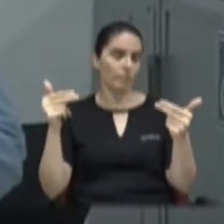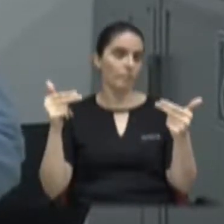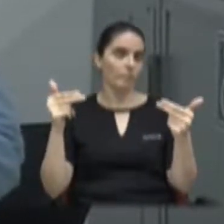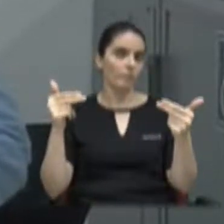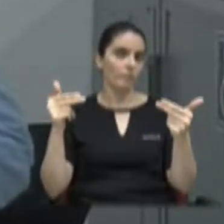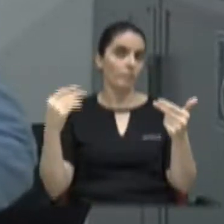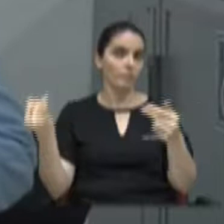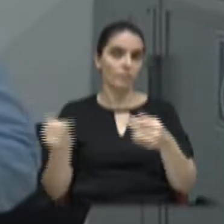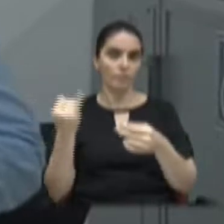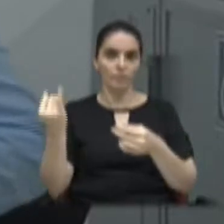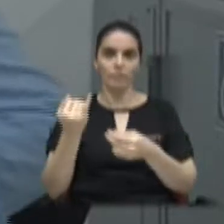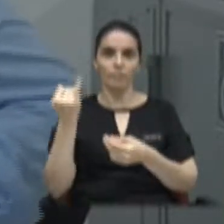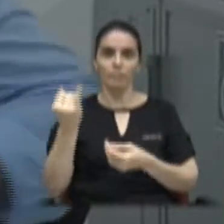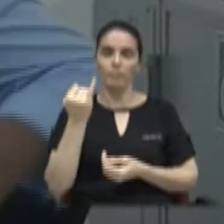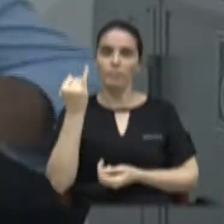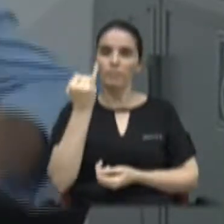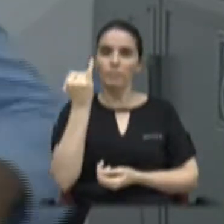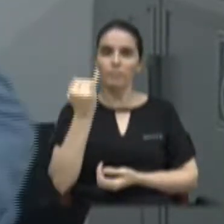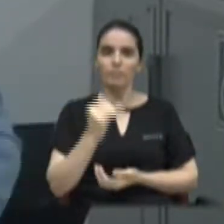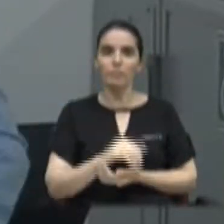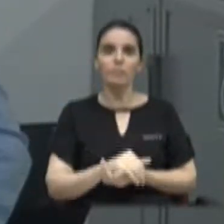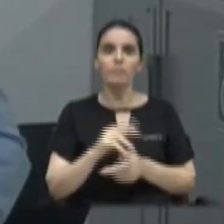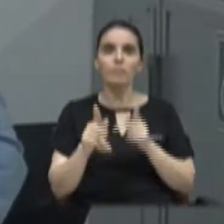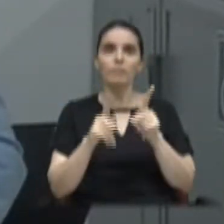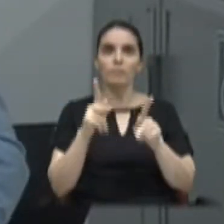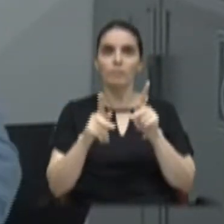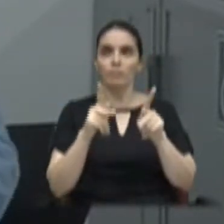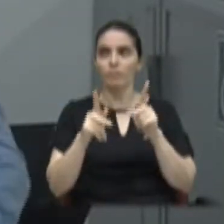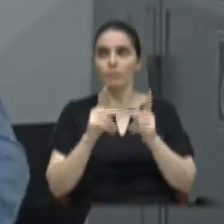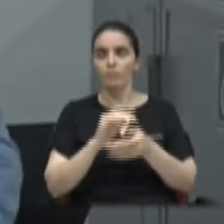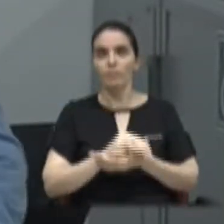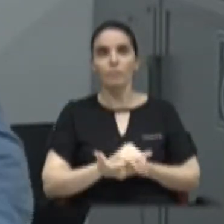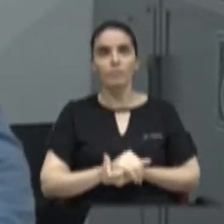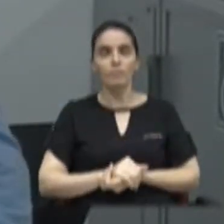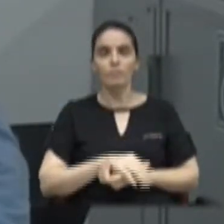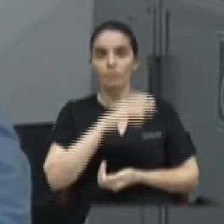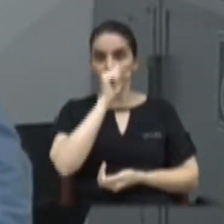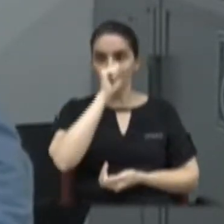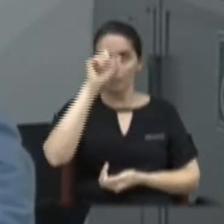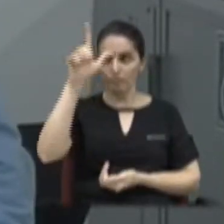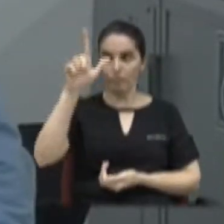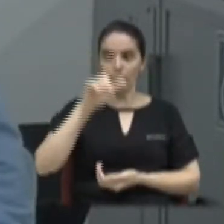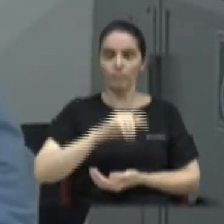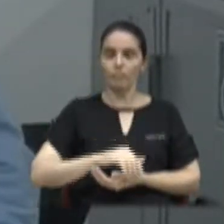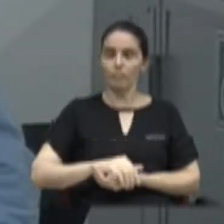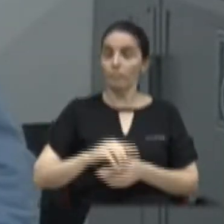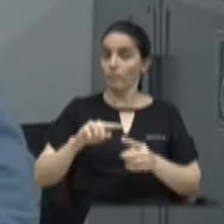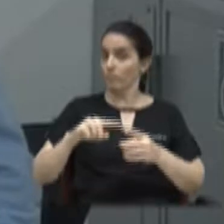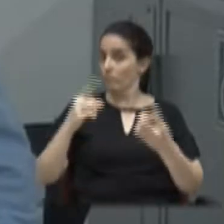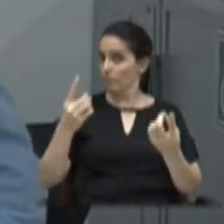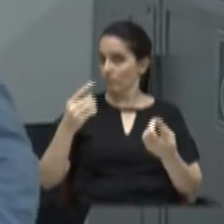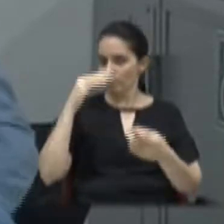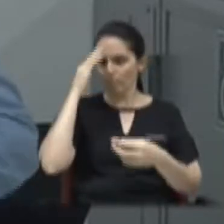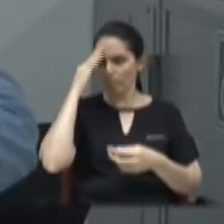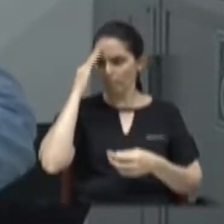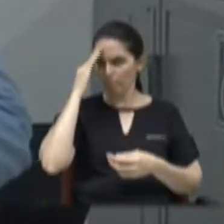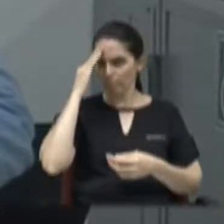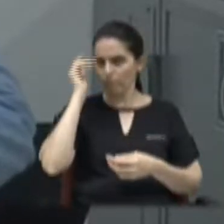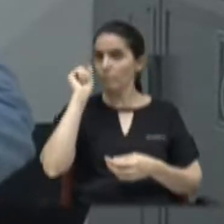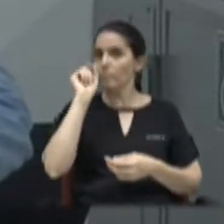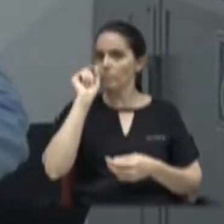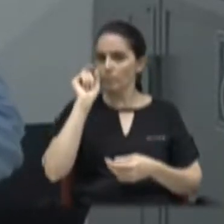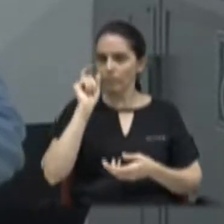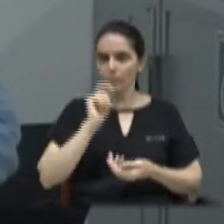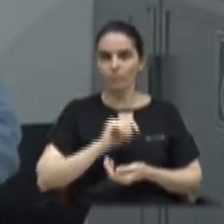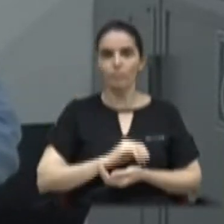muito importante para a população de Limeira, para o povo de Limeira. Agora, o que eu não entendo é